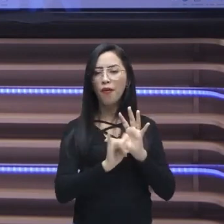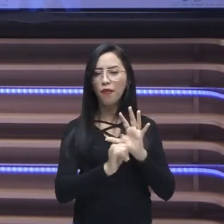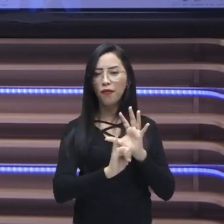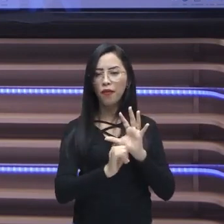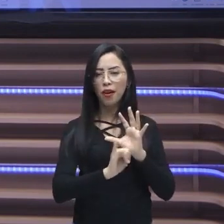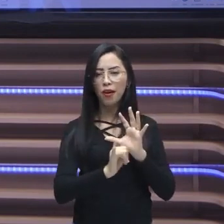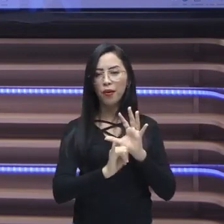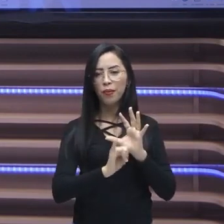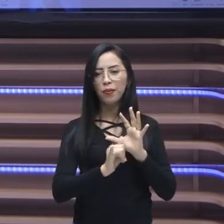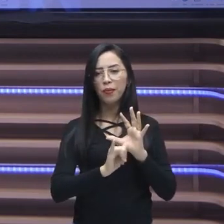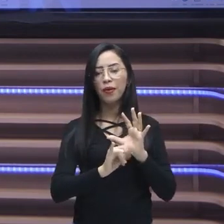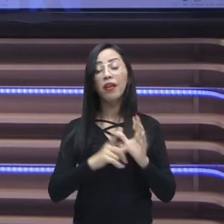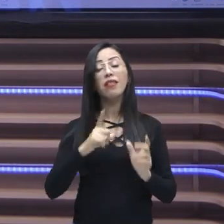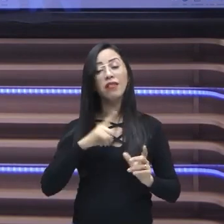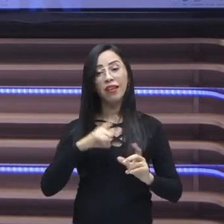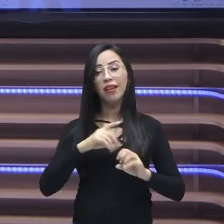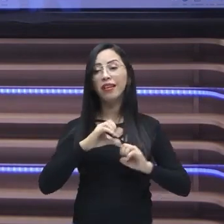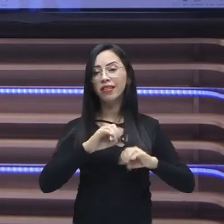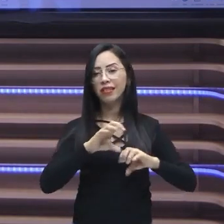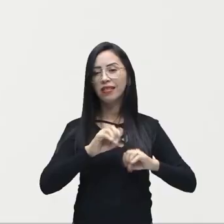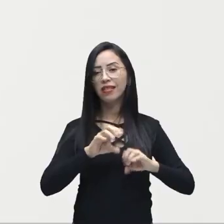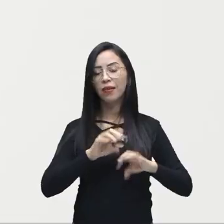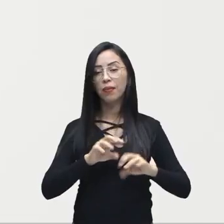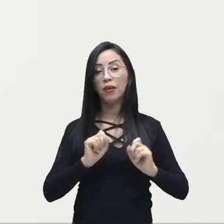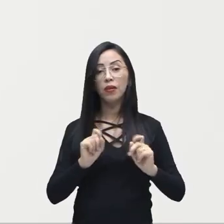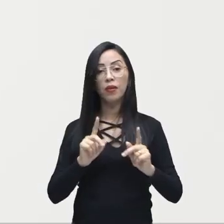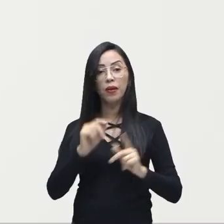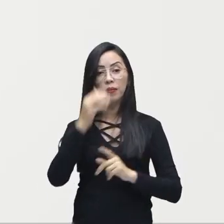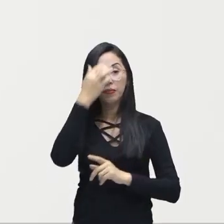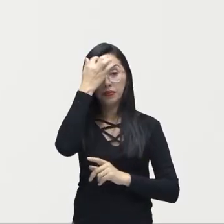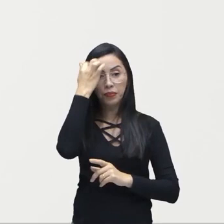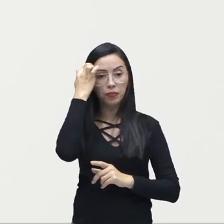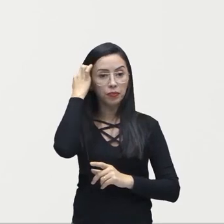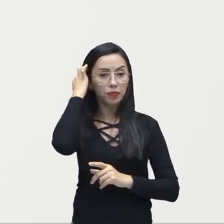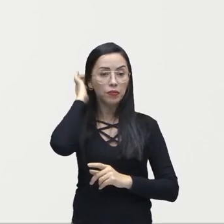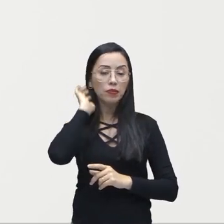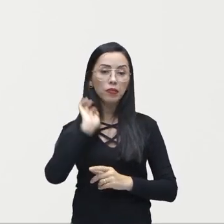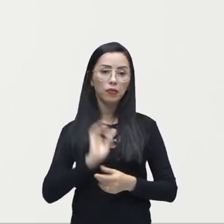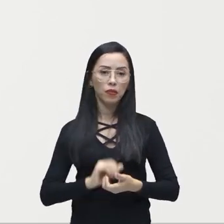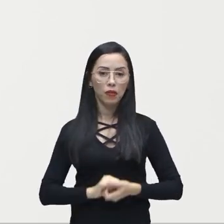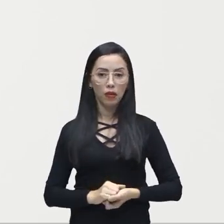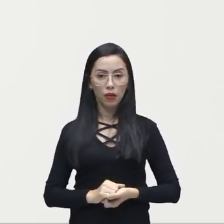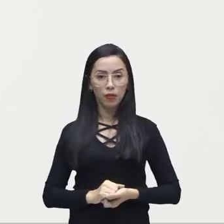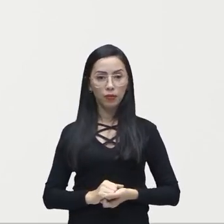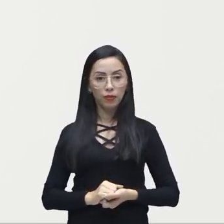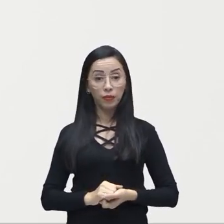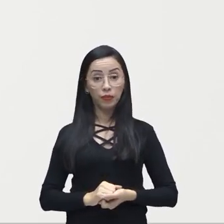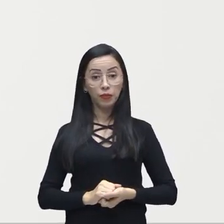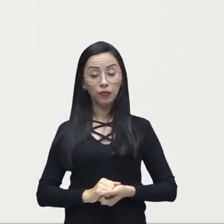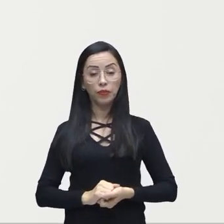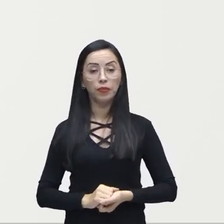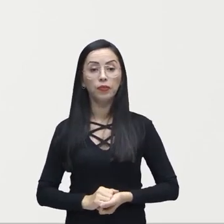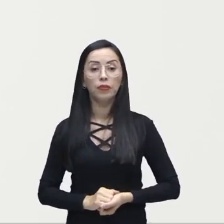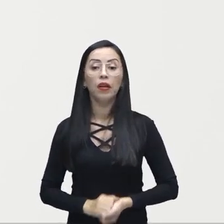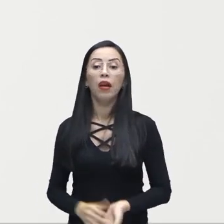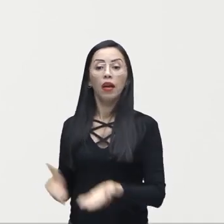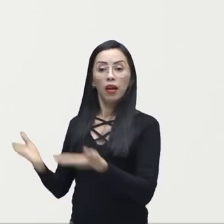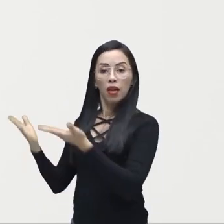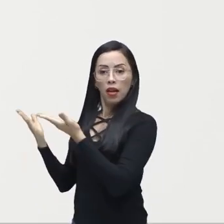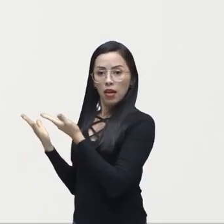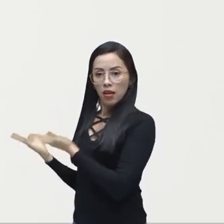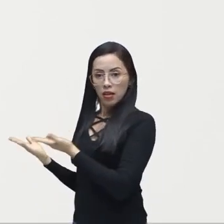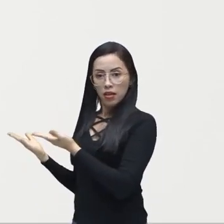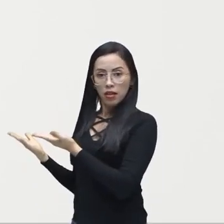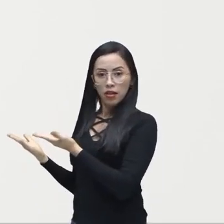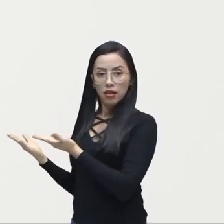Tudo bem? Vamos passar por outro texto? Só um minuto. Bora lá. O outro texto, ele é